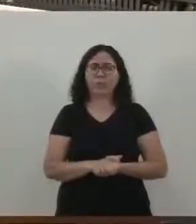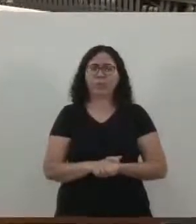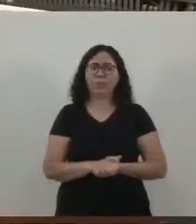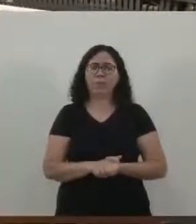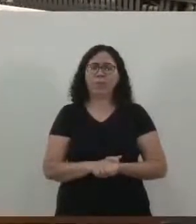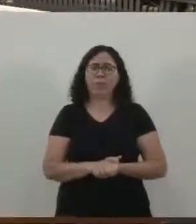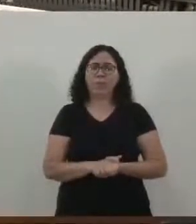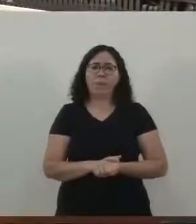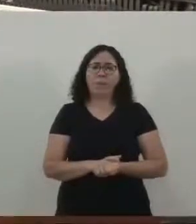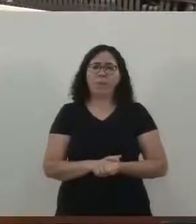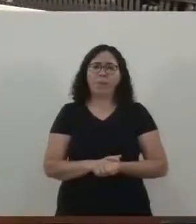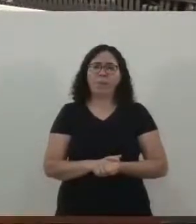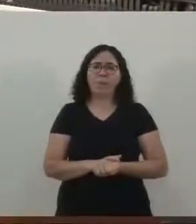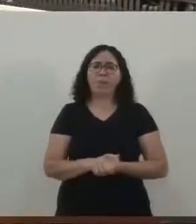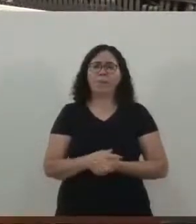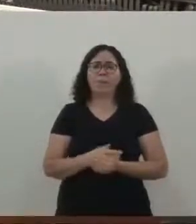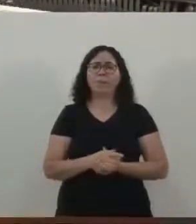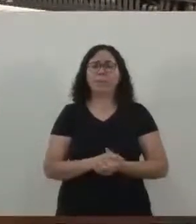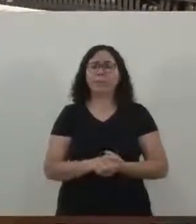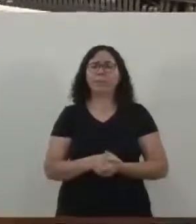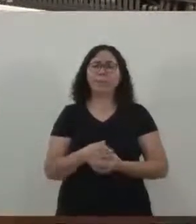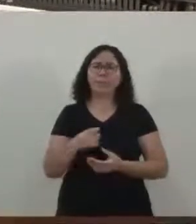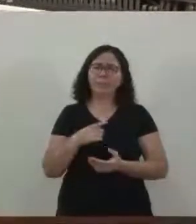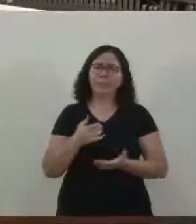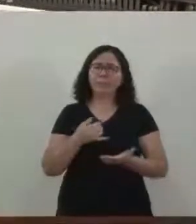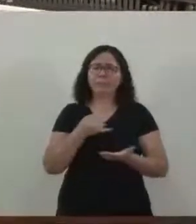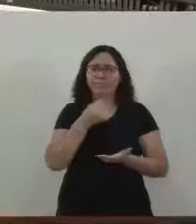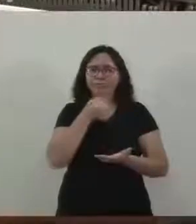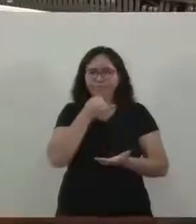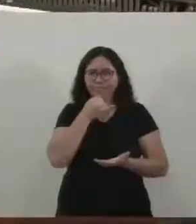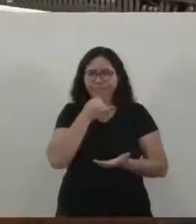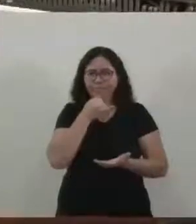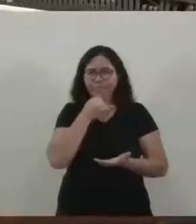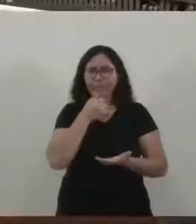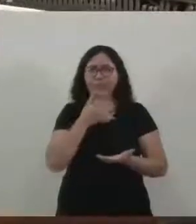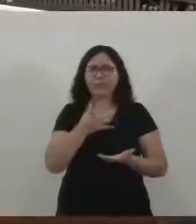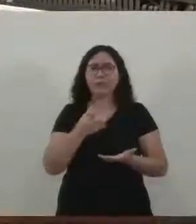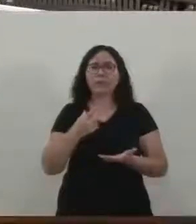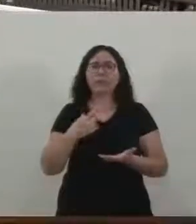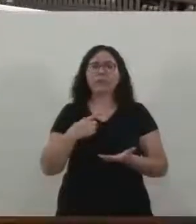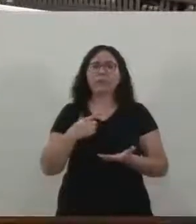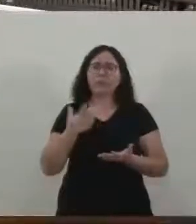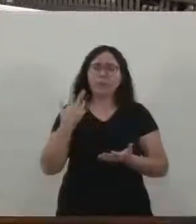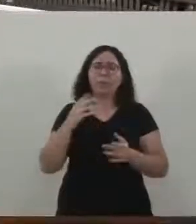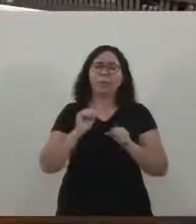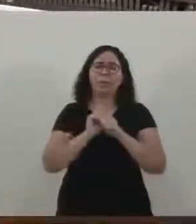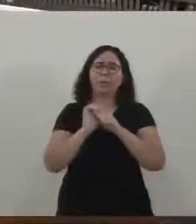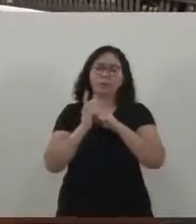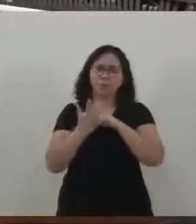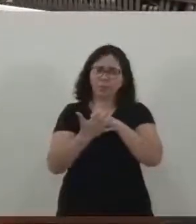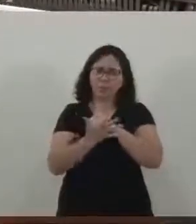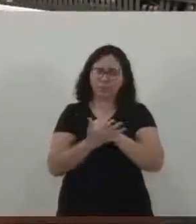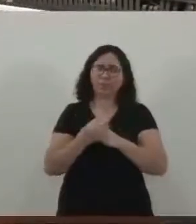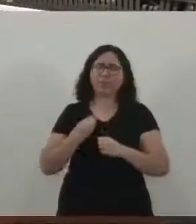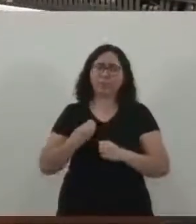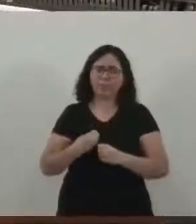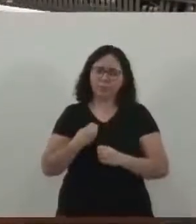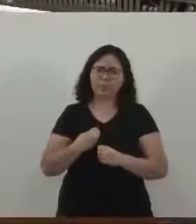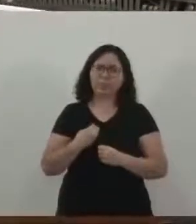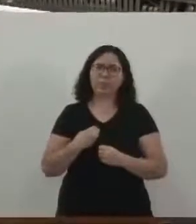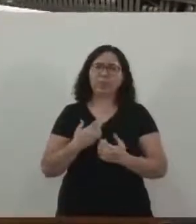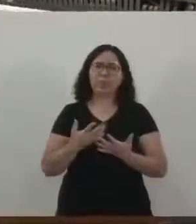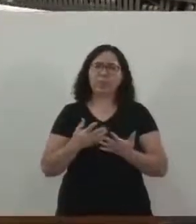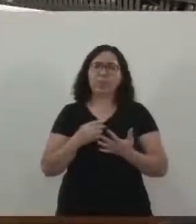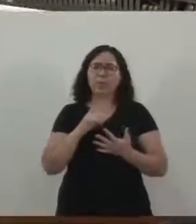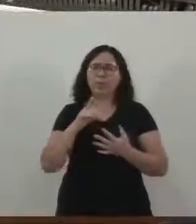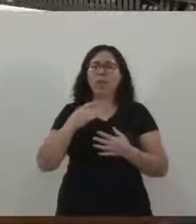Estamos ainda nessa triste situação que vivenciamos por conta da pandemia do Covid. A gente vê que